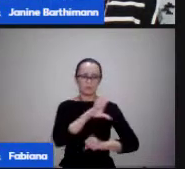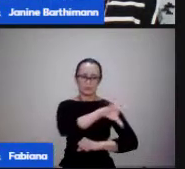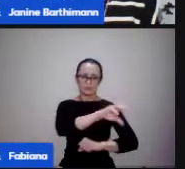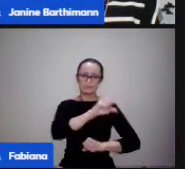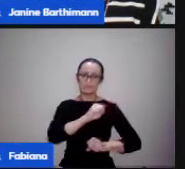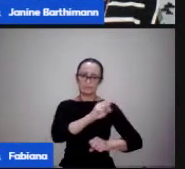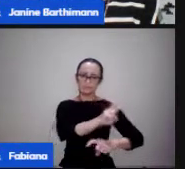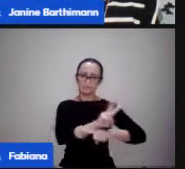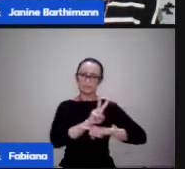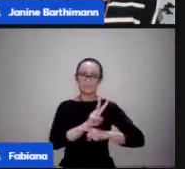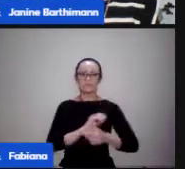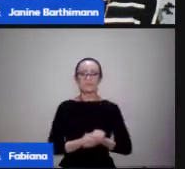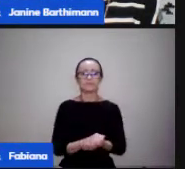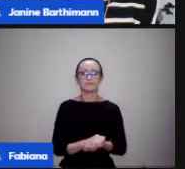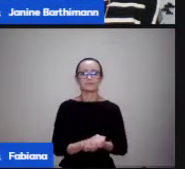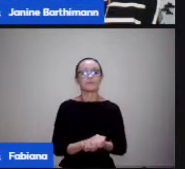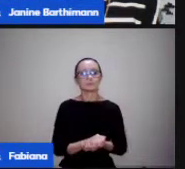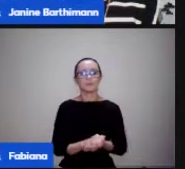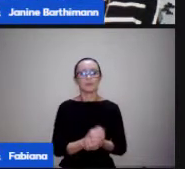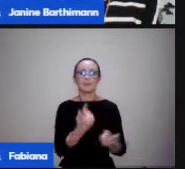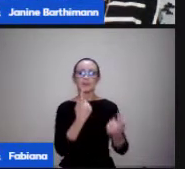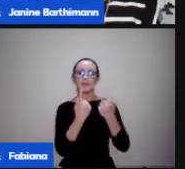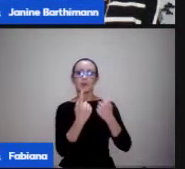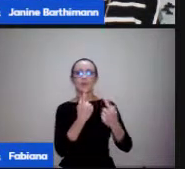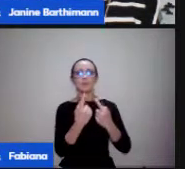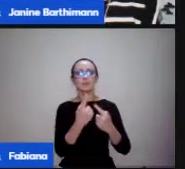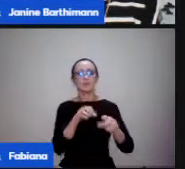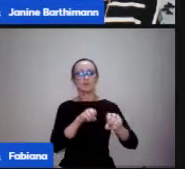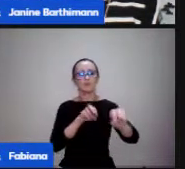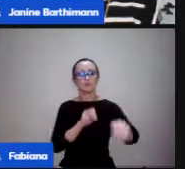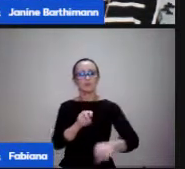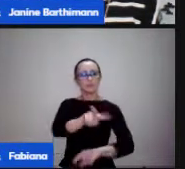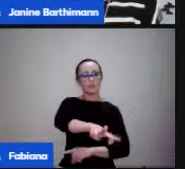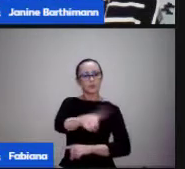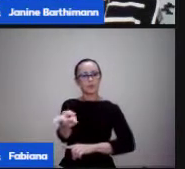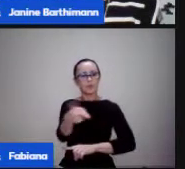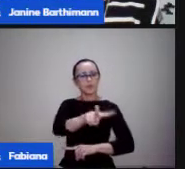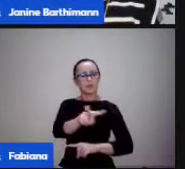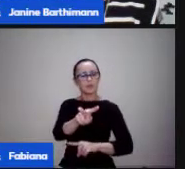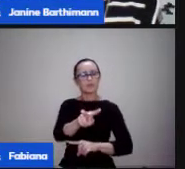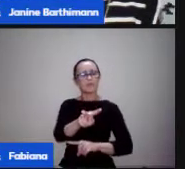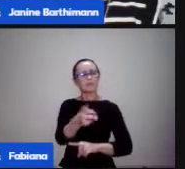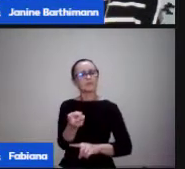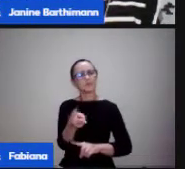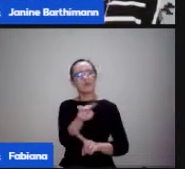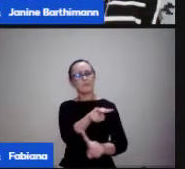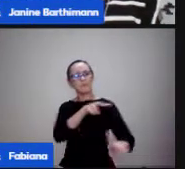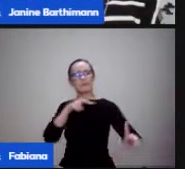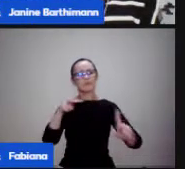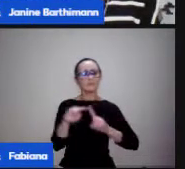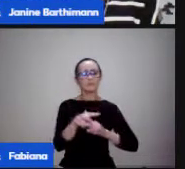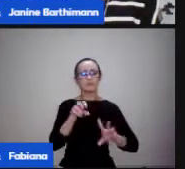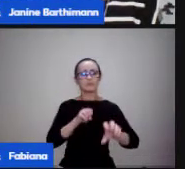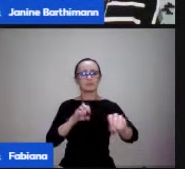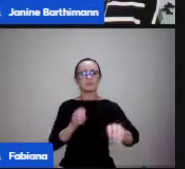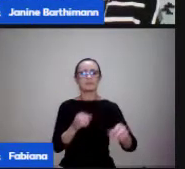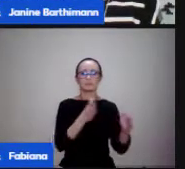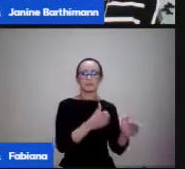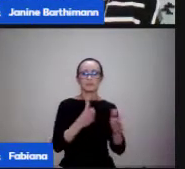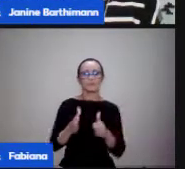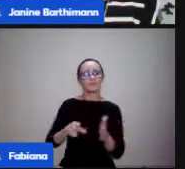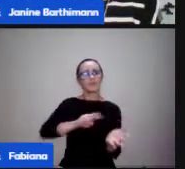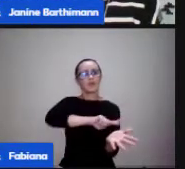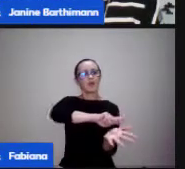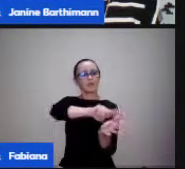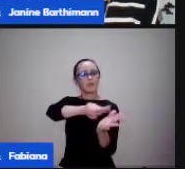Então, vamos lá. Dialogando com o ensino híbrido, né, perspectiva do ensino escalonado. São muitas as questões